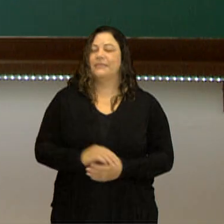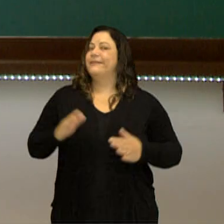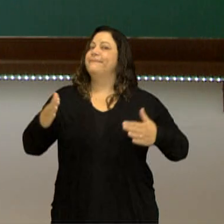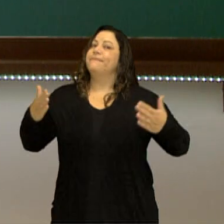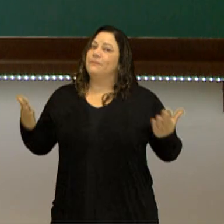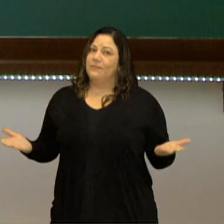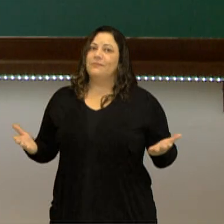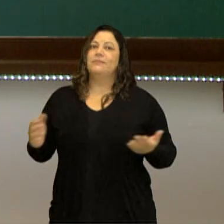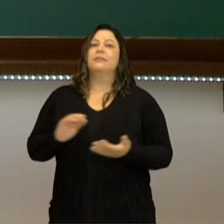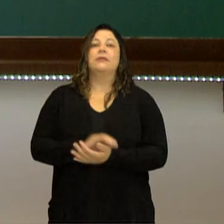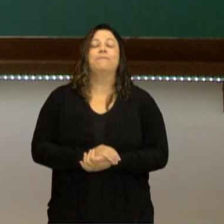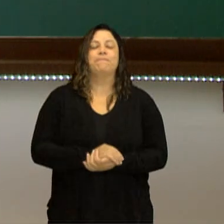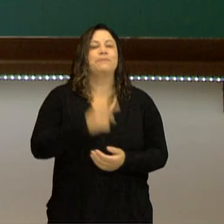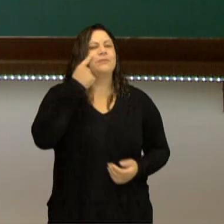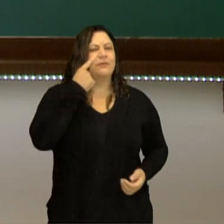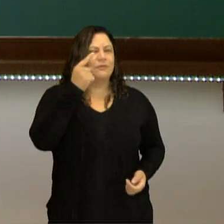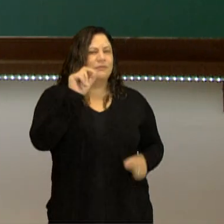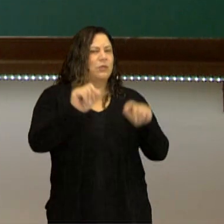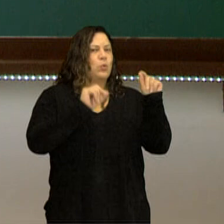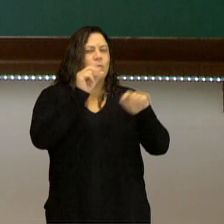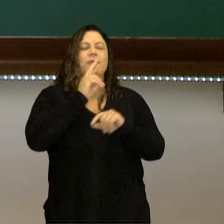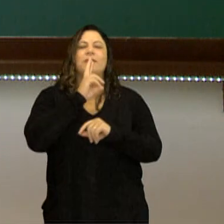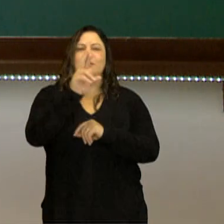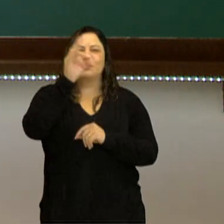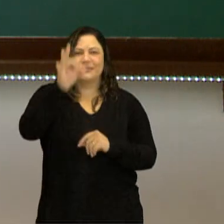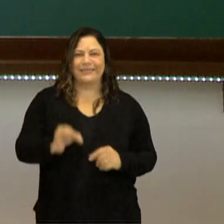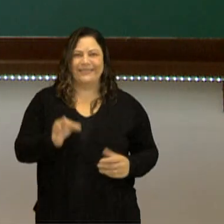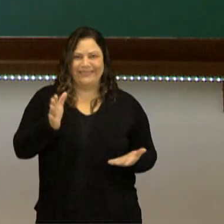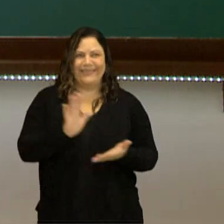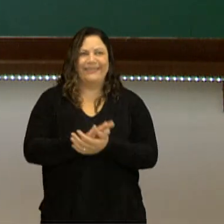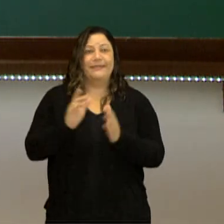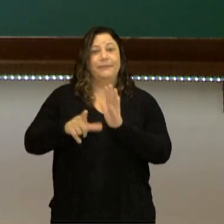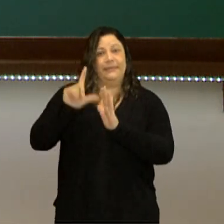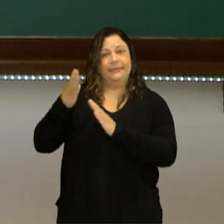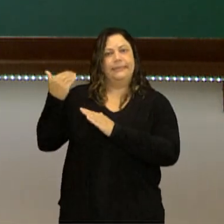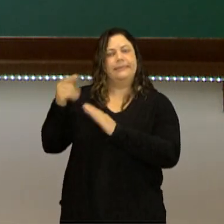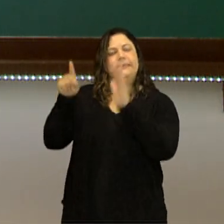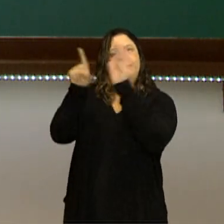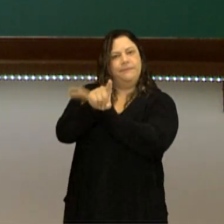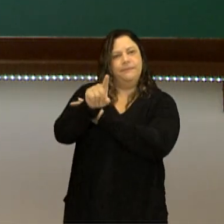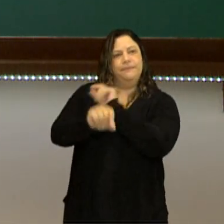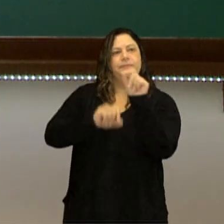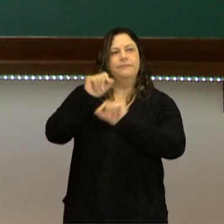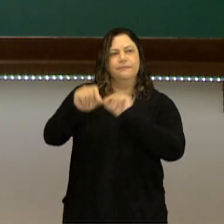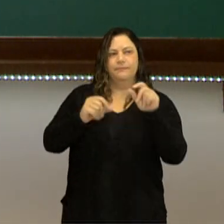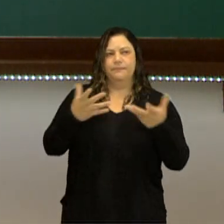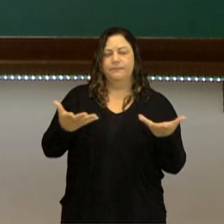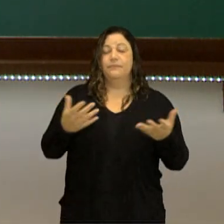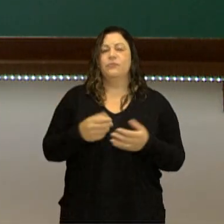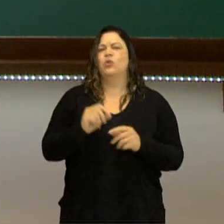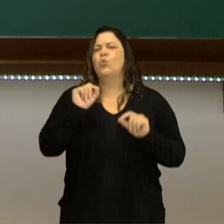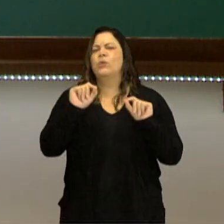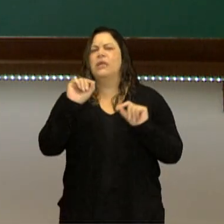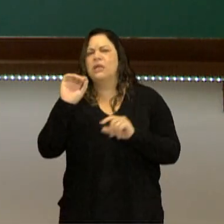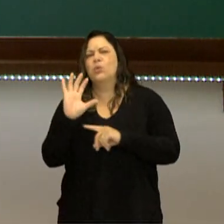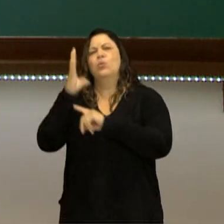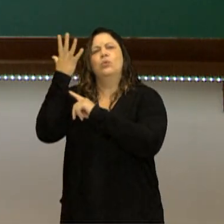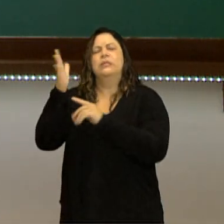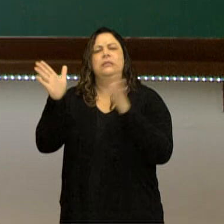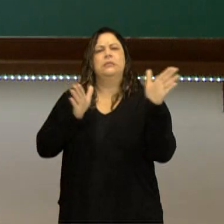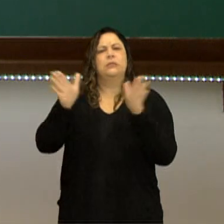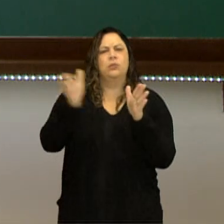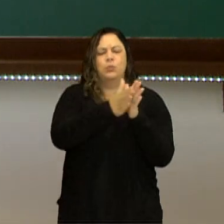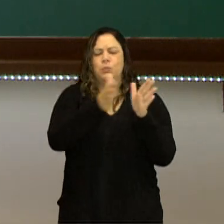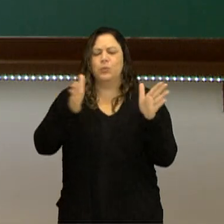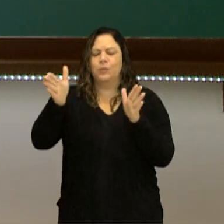Então, pessoal, vamos ver qual é a resposta correta? Mas antes, qual que era a pergunta? O que foi o evento